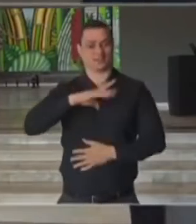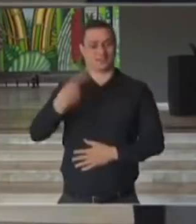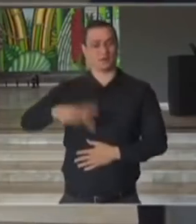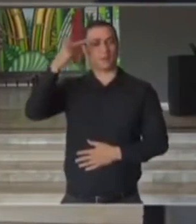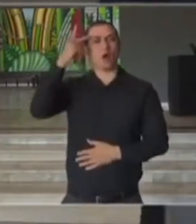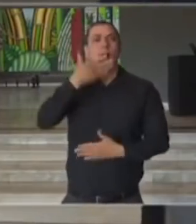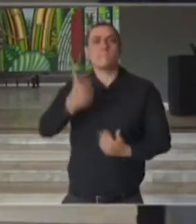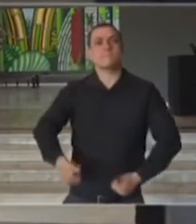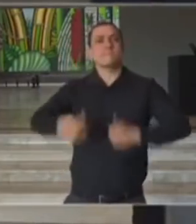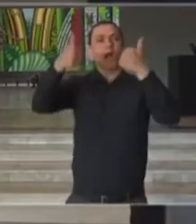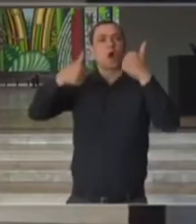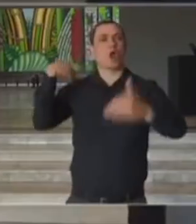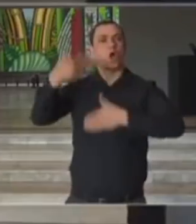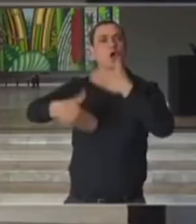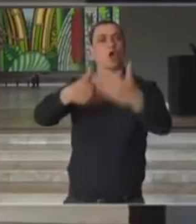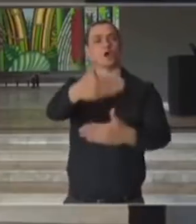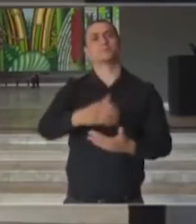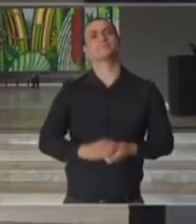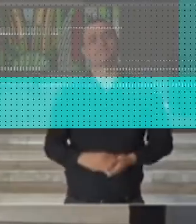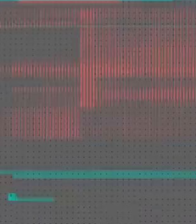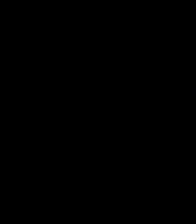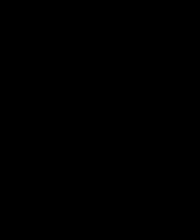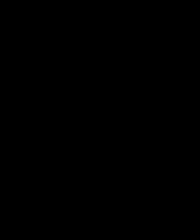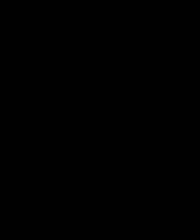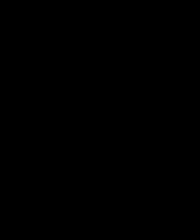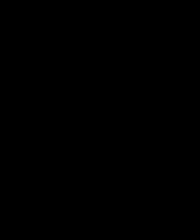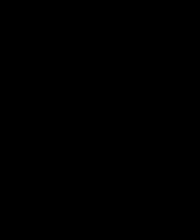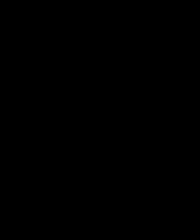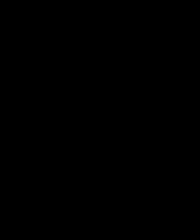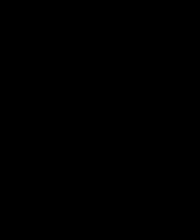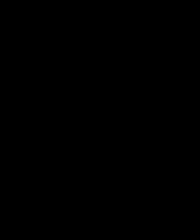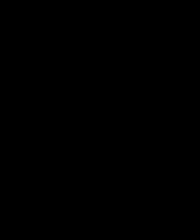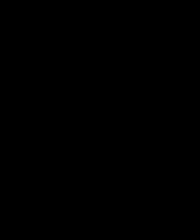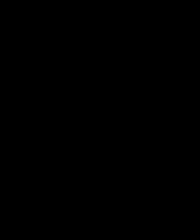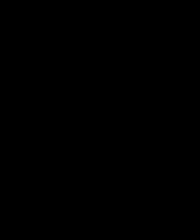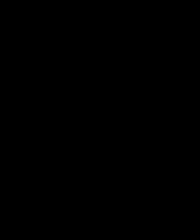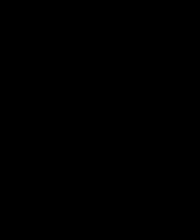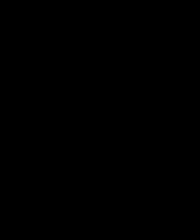a melhorar a cada dia os seus índices. Muito obrigado.